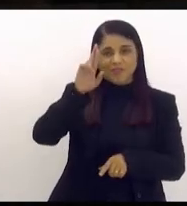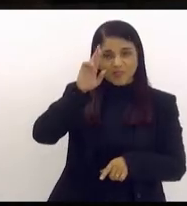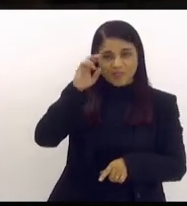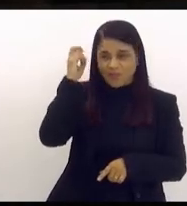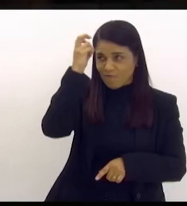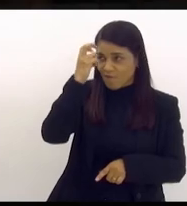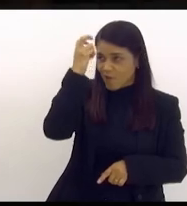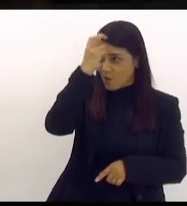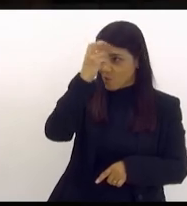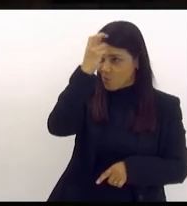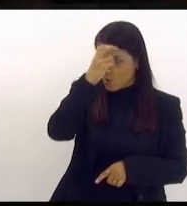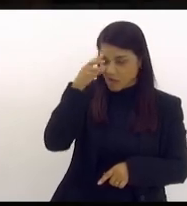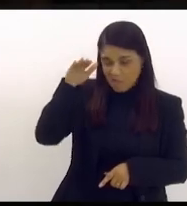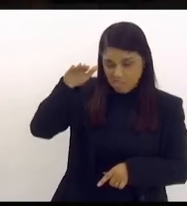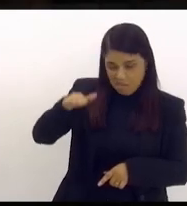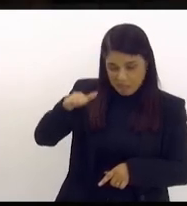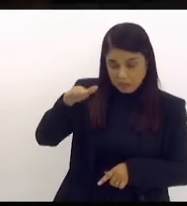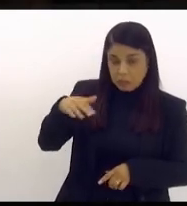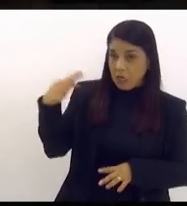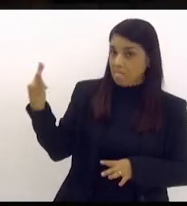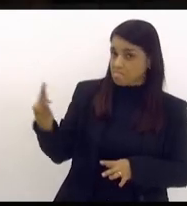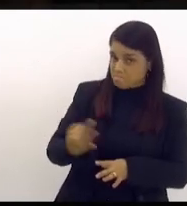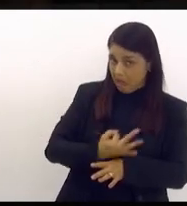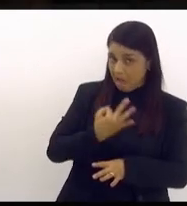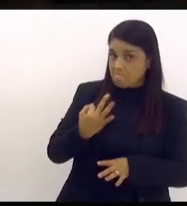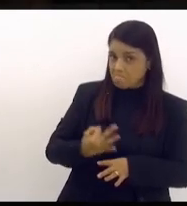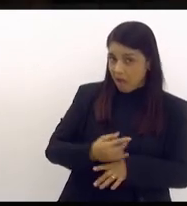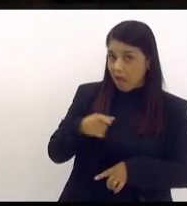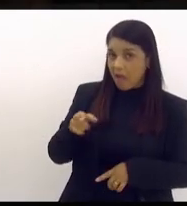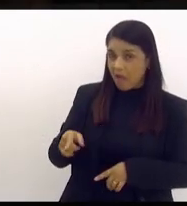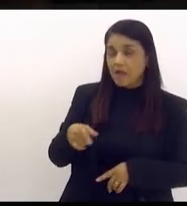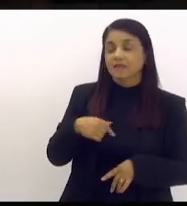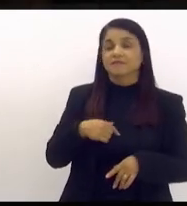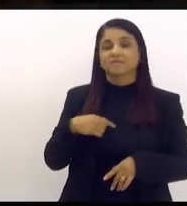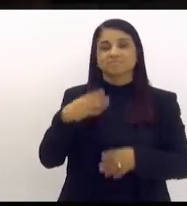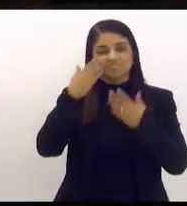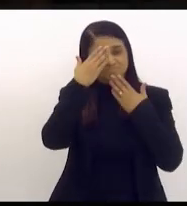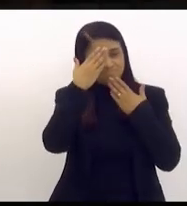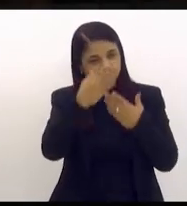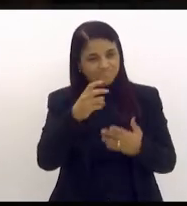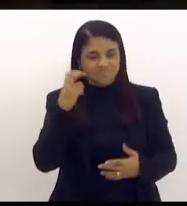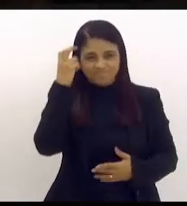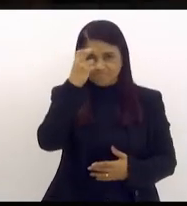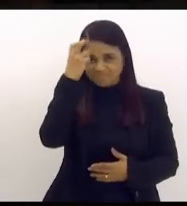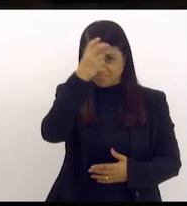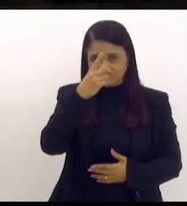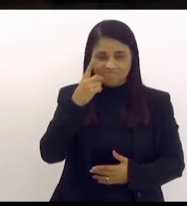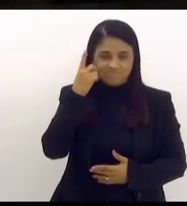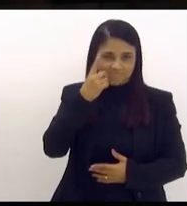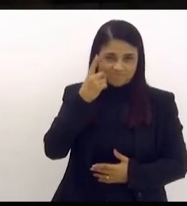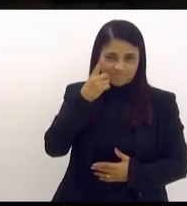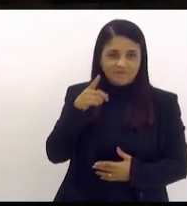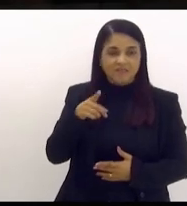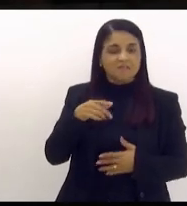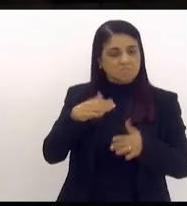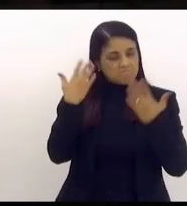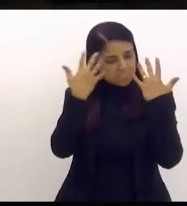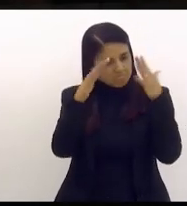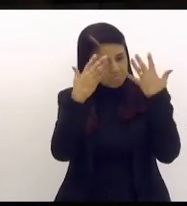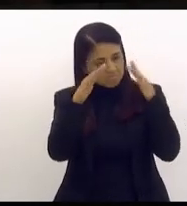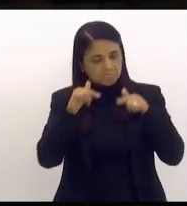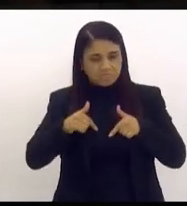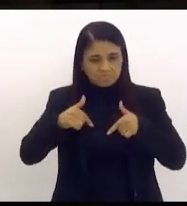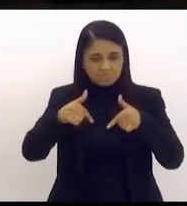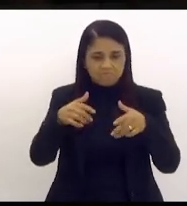Lima porque é a baixinha arretada quero agradecer muito a Verônica Lima deputada parabenizá-la pela iniciativa da